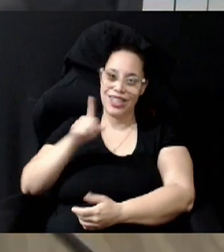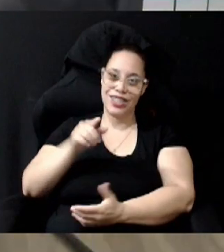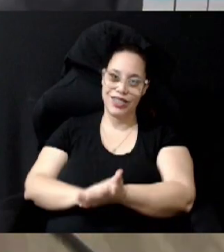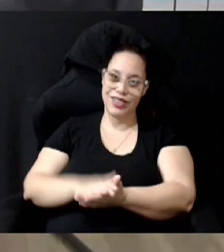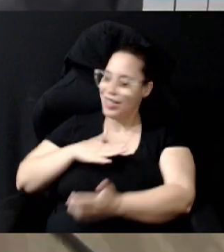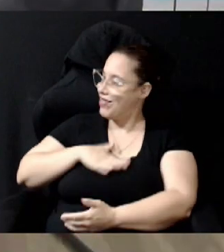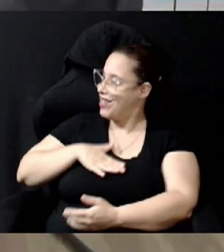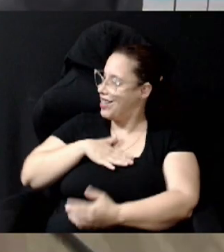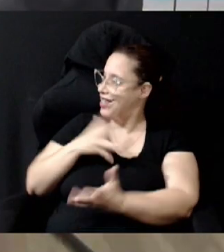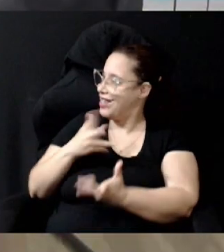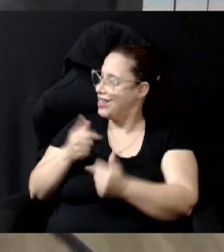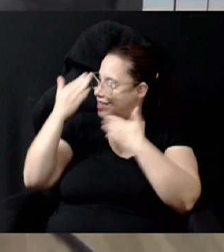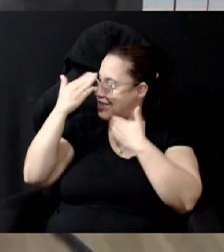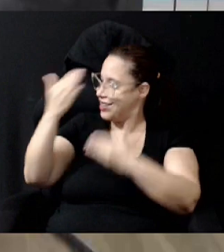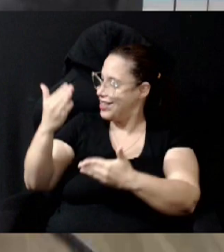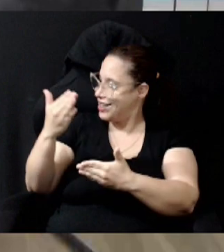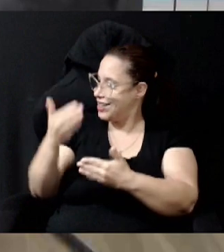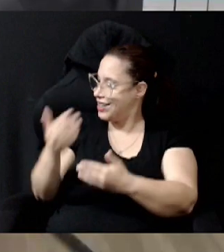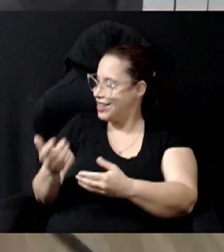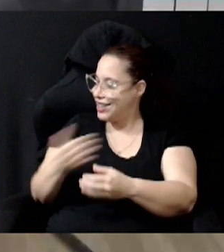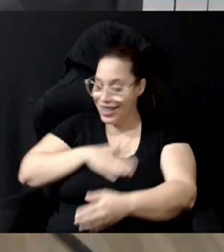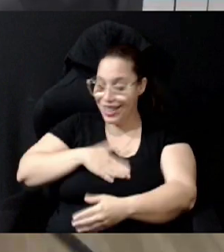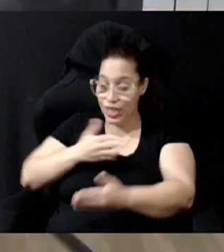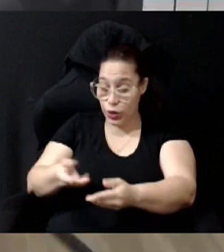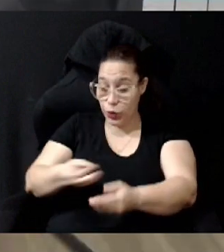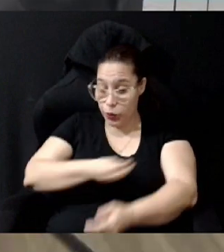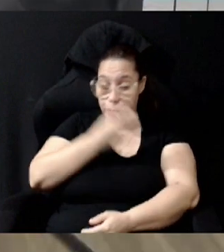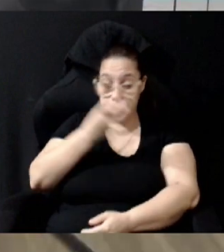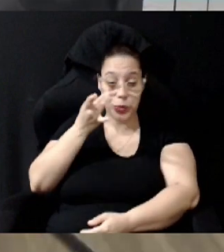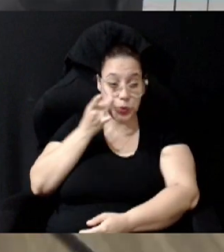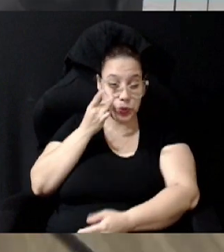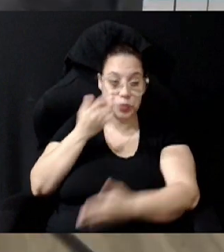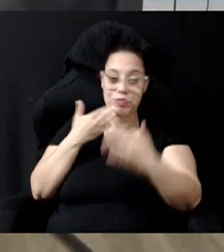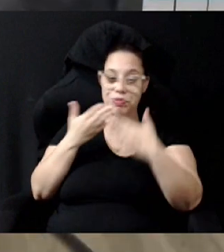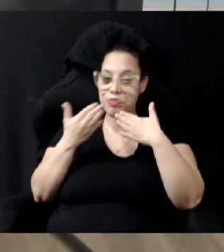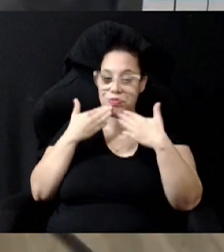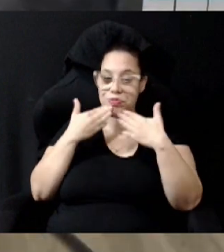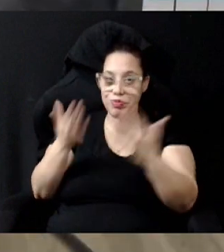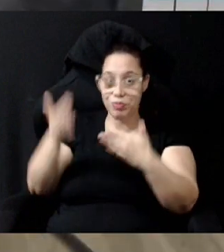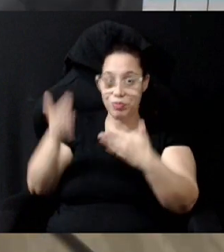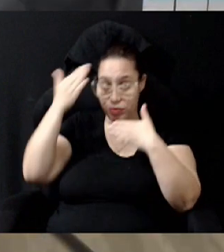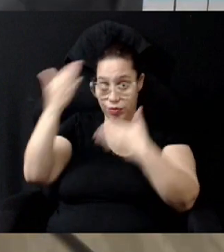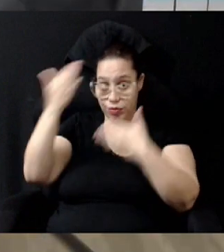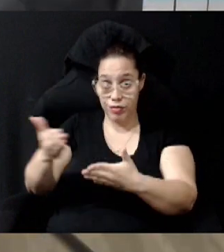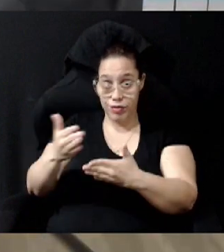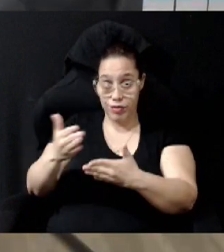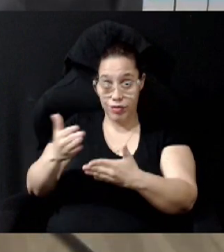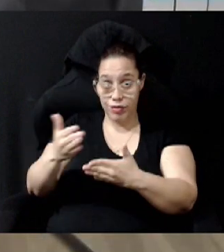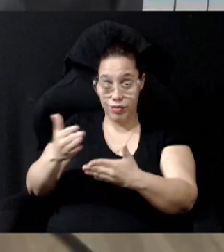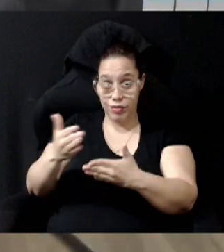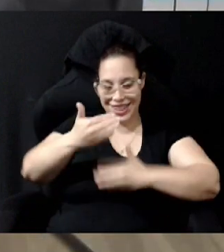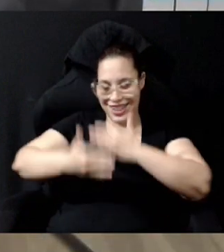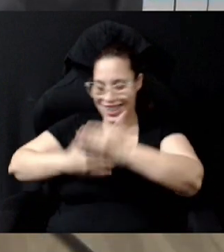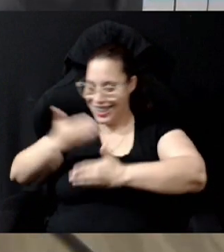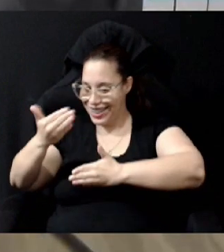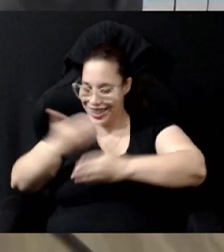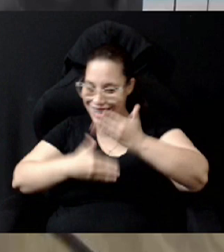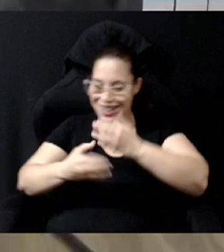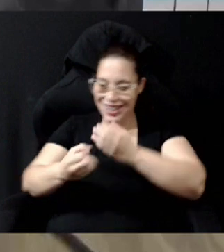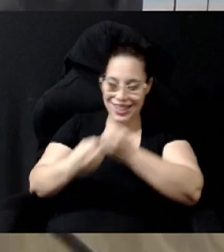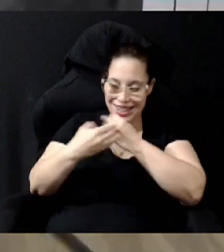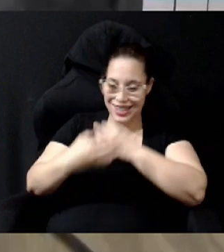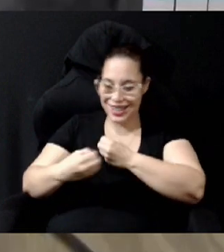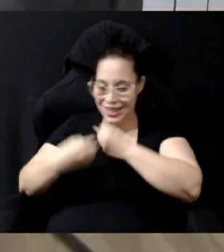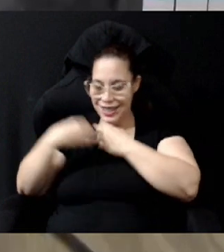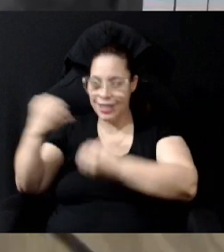que agradecemos, a gente gosta da sua presença, gostamos muito de conversar contigo e te agradecemos por compartilhar, né, informações